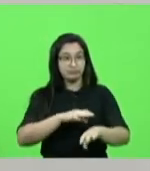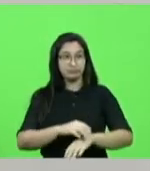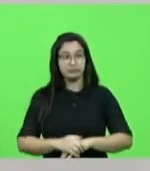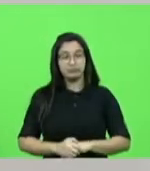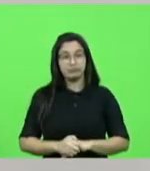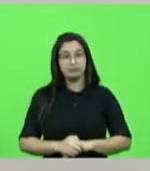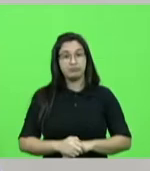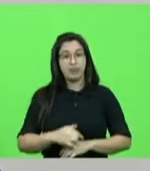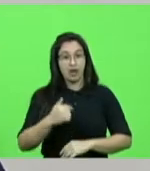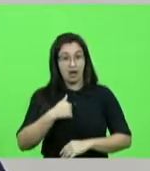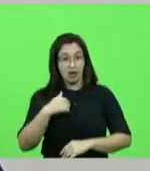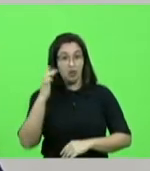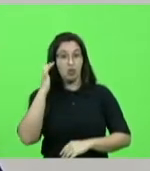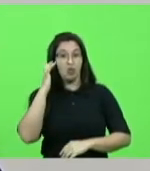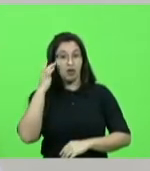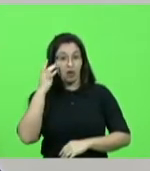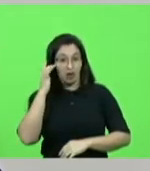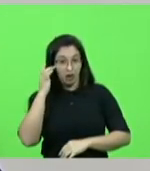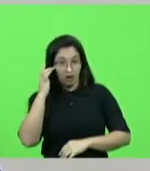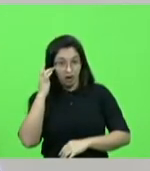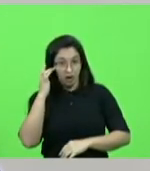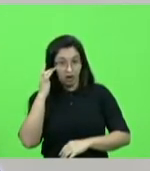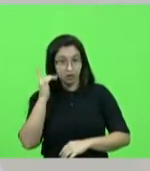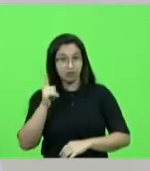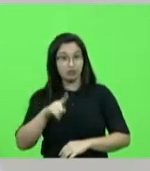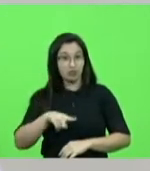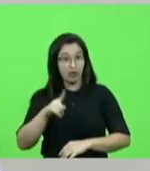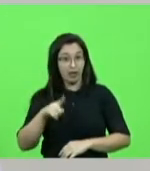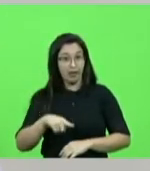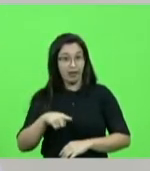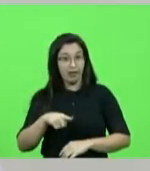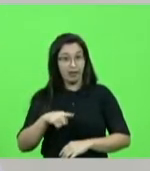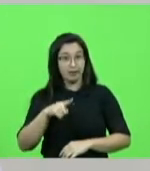no meu modo de avaliar, é muito temeroso.